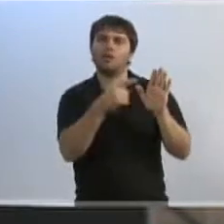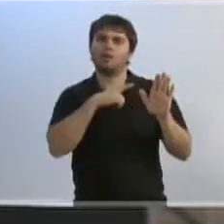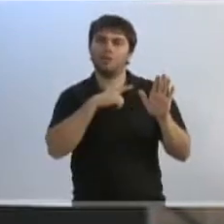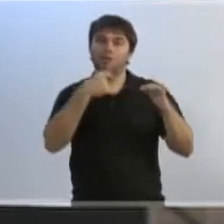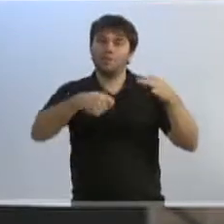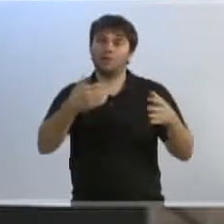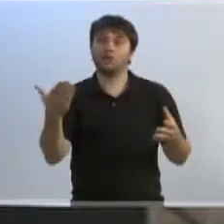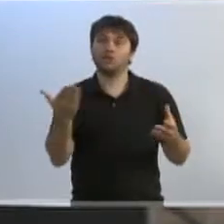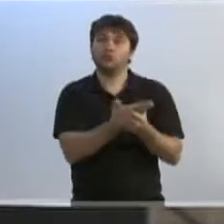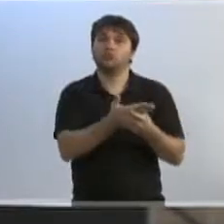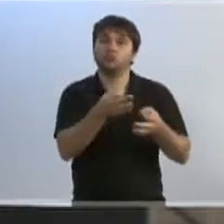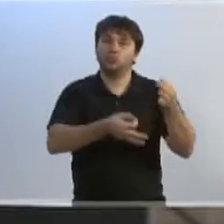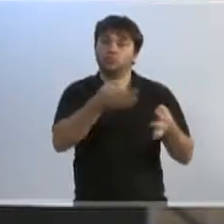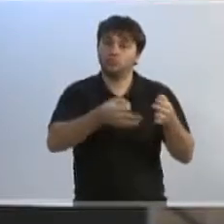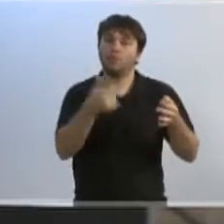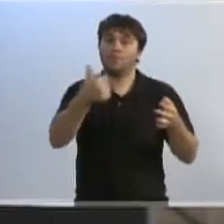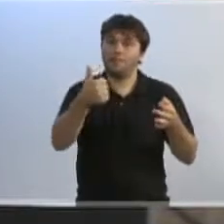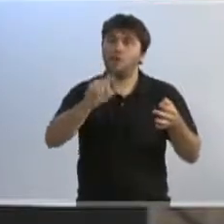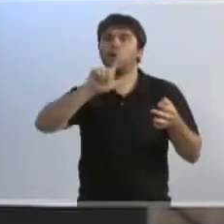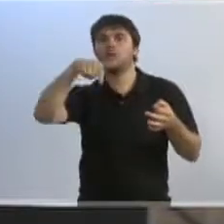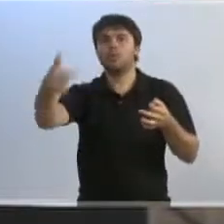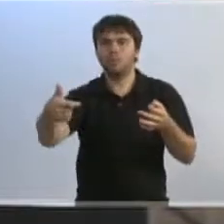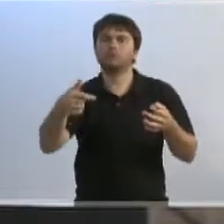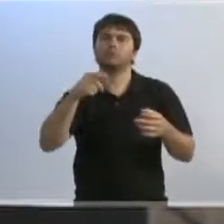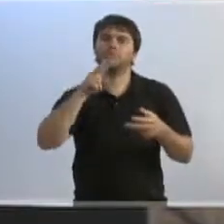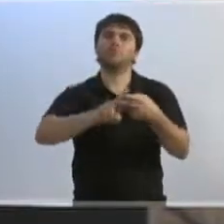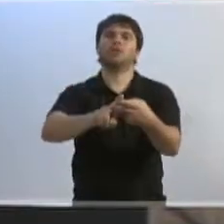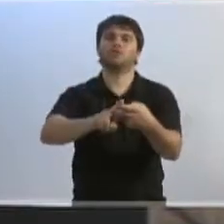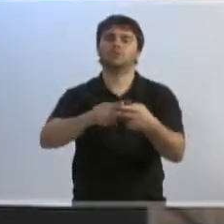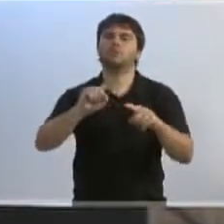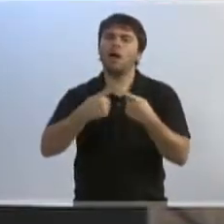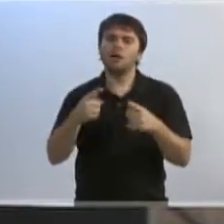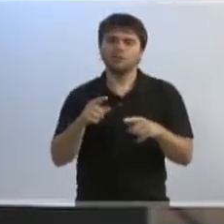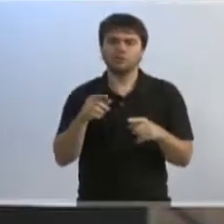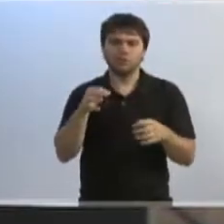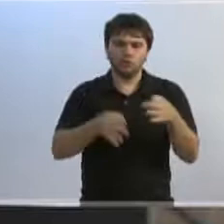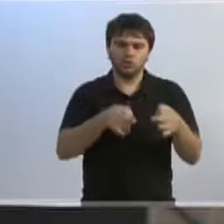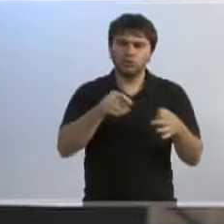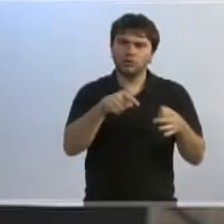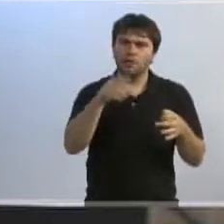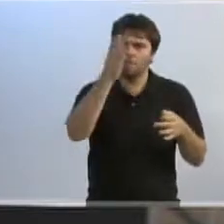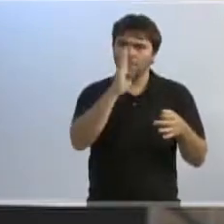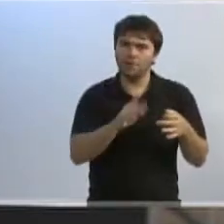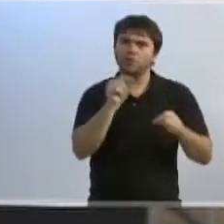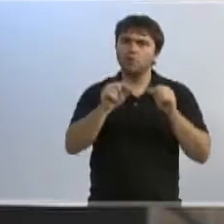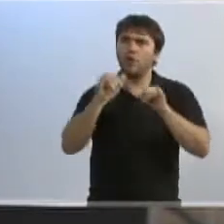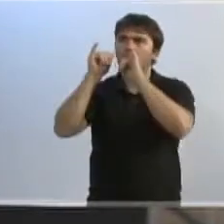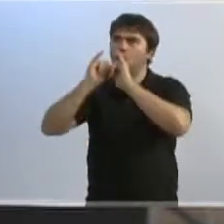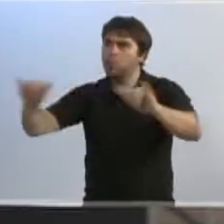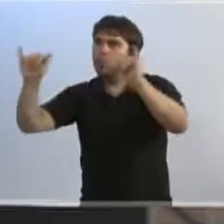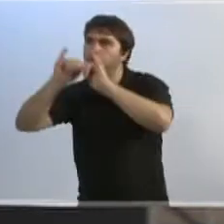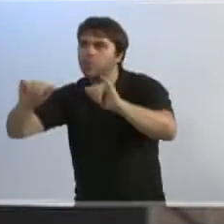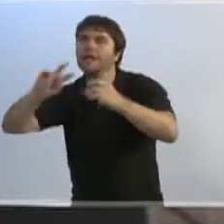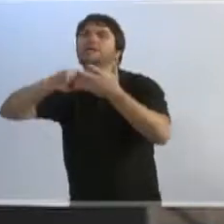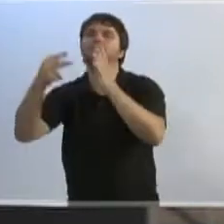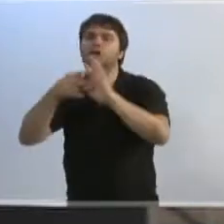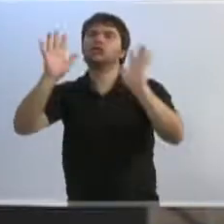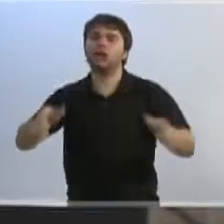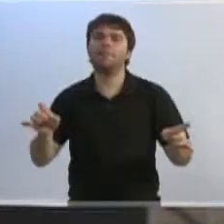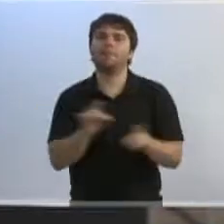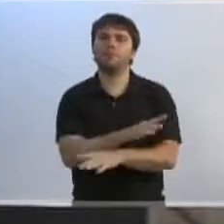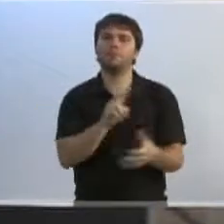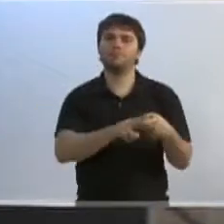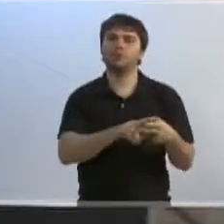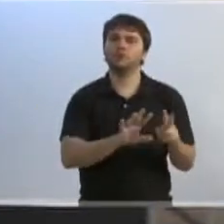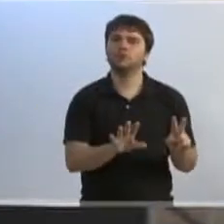em julgado. Eu diria que a sociedade brasileira reinventou. Todo mundo é culpado quando noticiado algo na imprensa. Então, isso é um problema